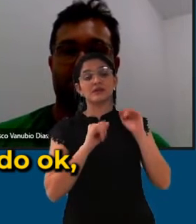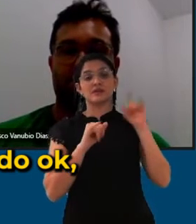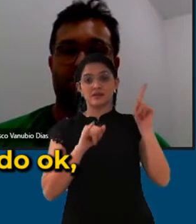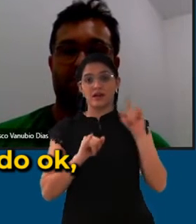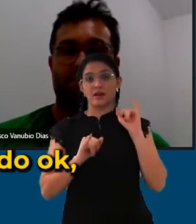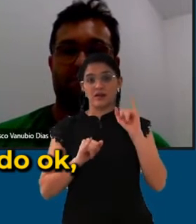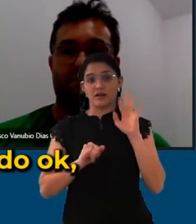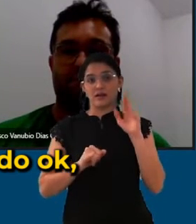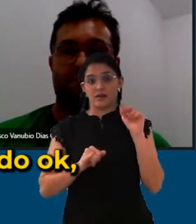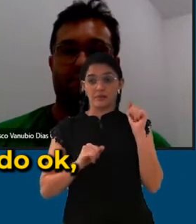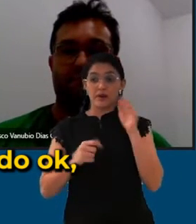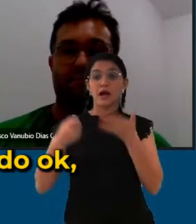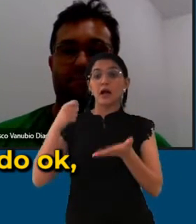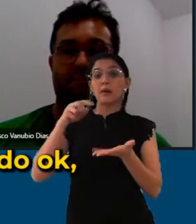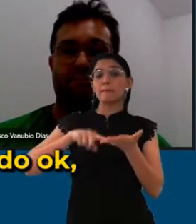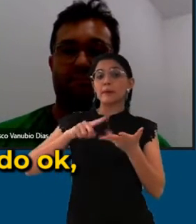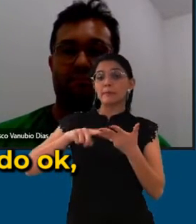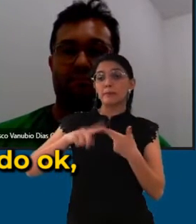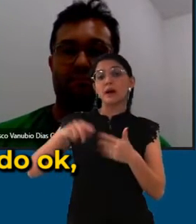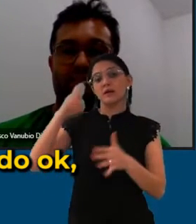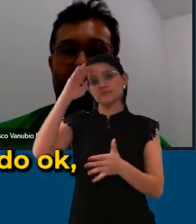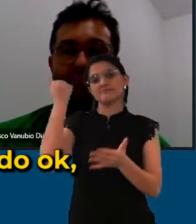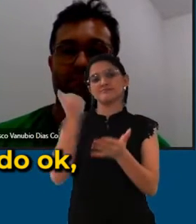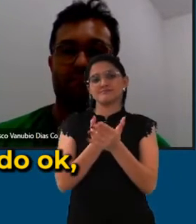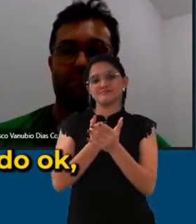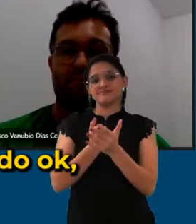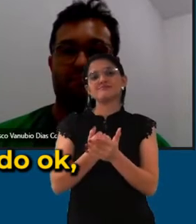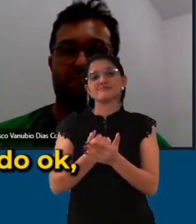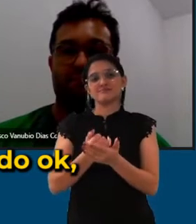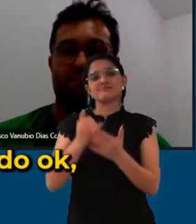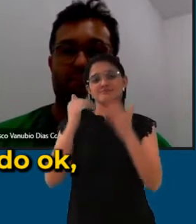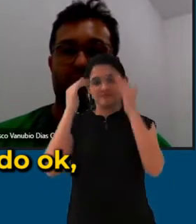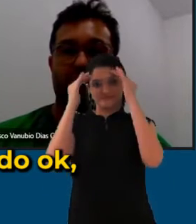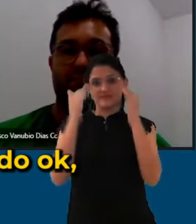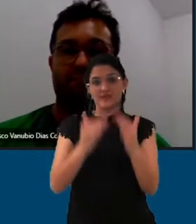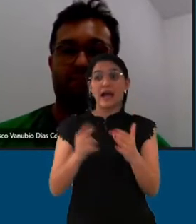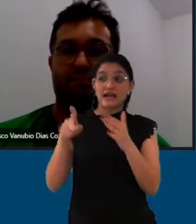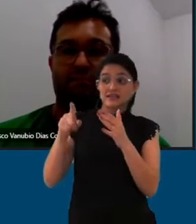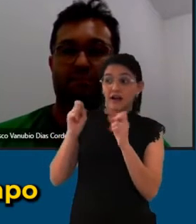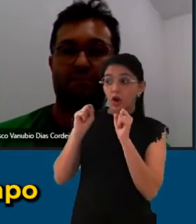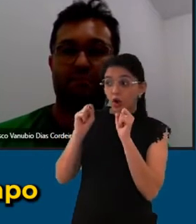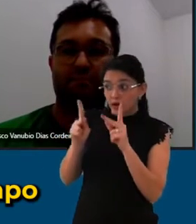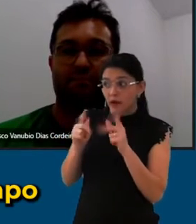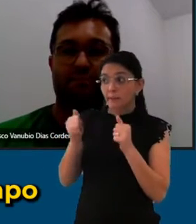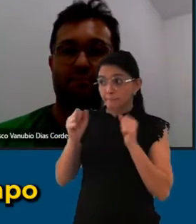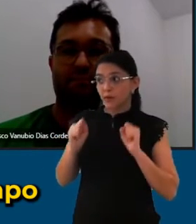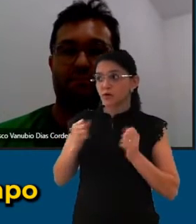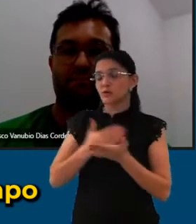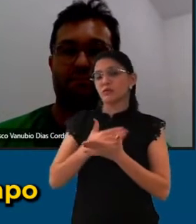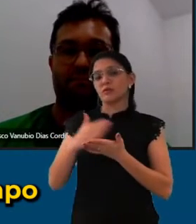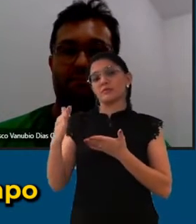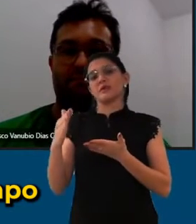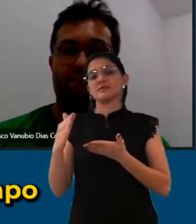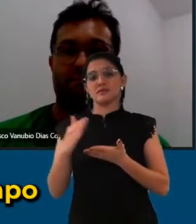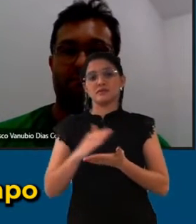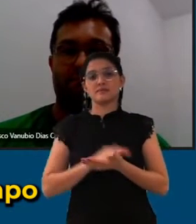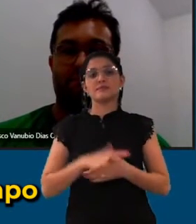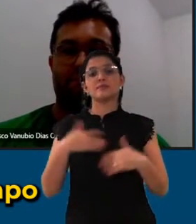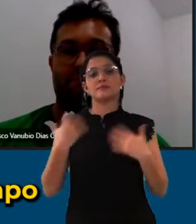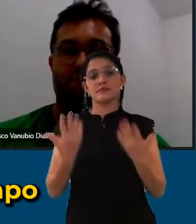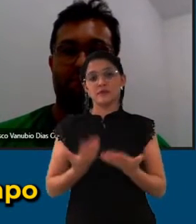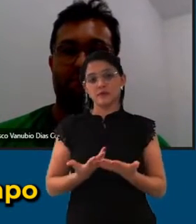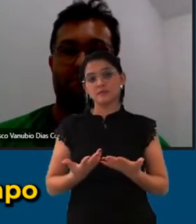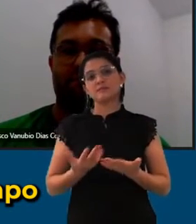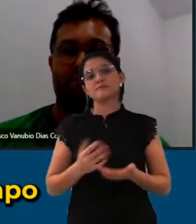vocês darem aí o indicativo de que está tudo ok, que pode começar, né? Então, nesse momento, eu